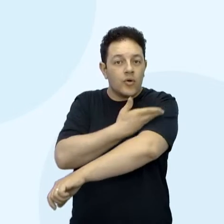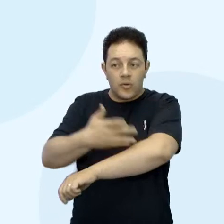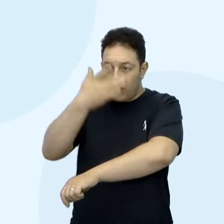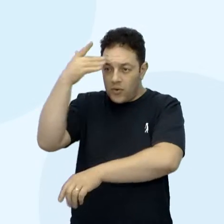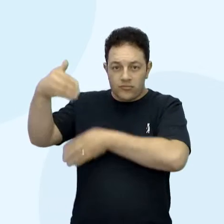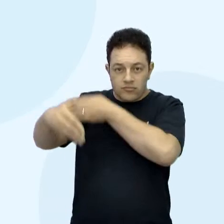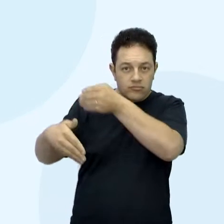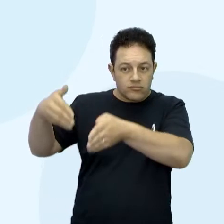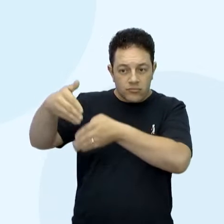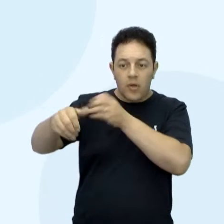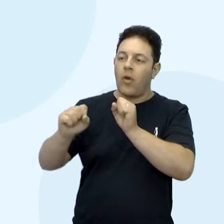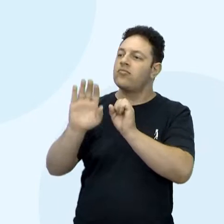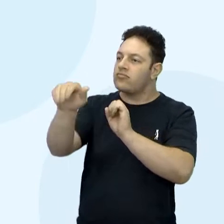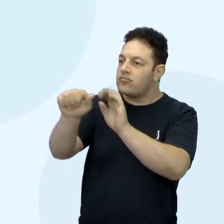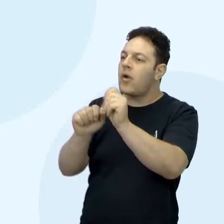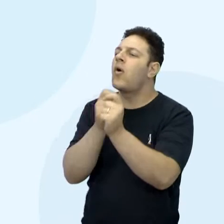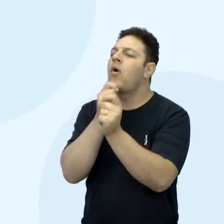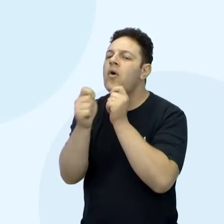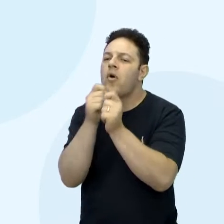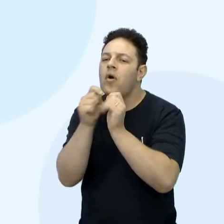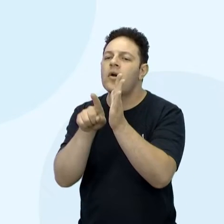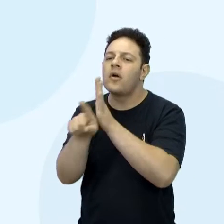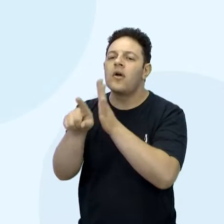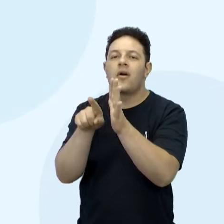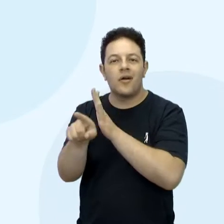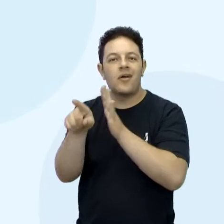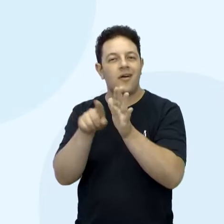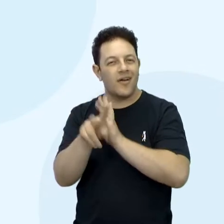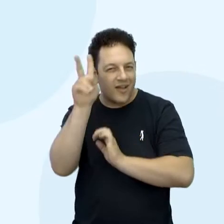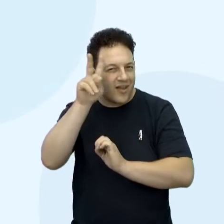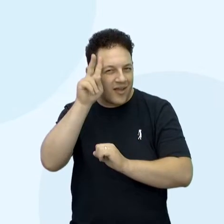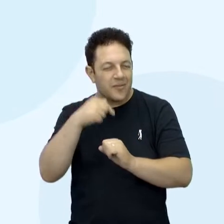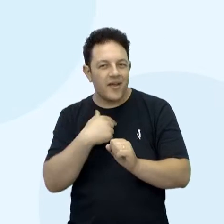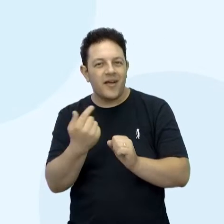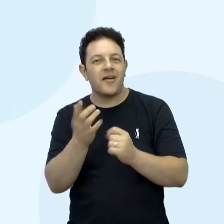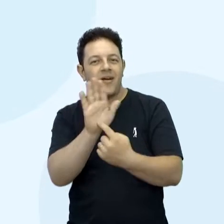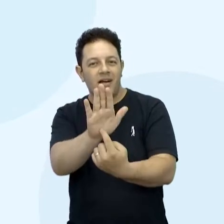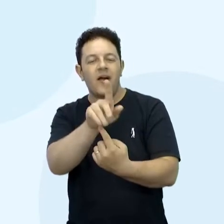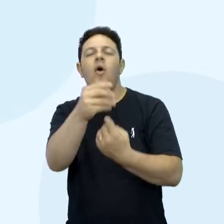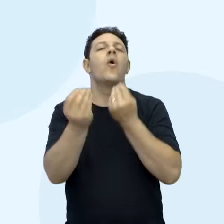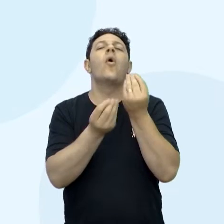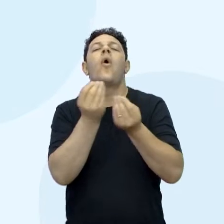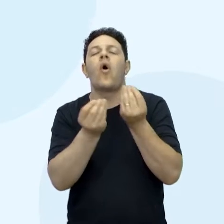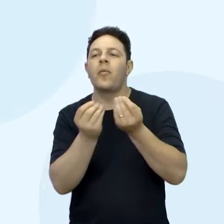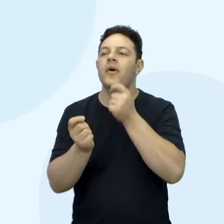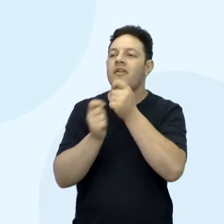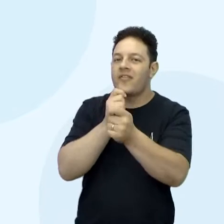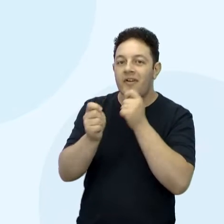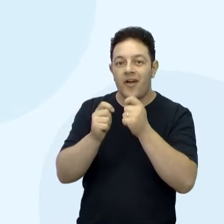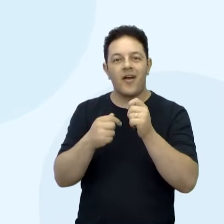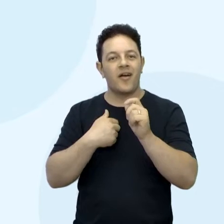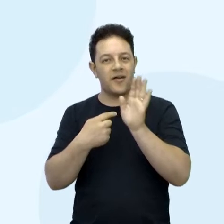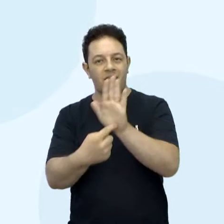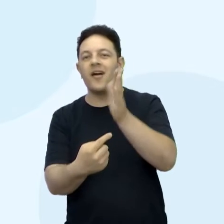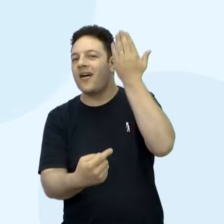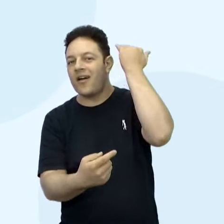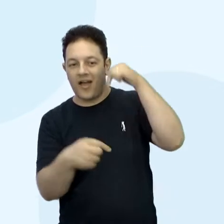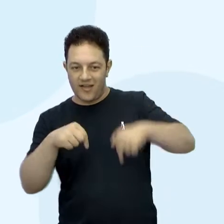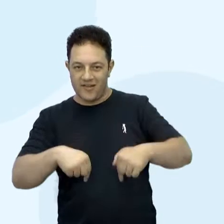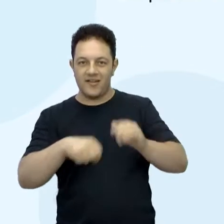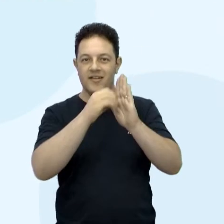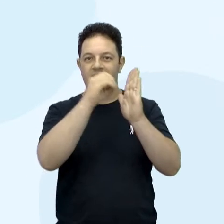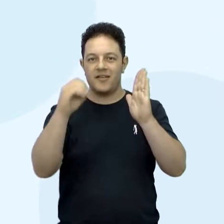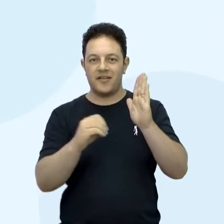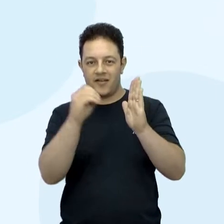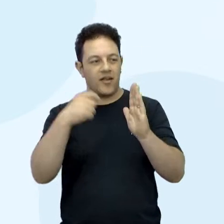de vivência. Eu até mostrei como é que a gente poderia fazer uma entrevista, né? E mostrei uma entrevista que eu realizei aqui no Centro de